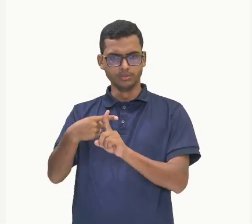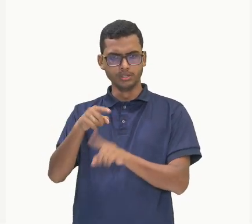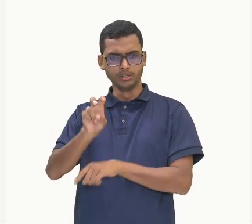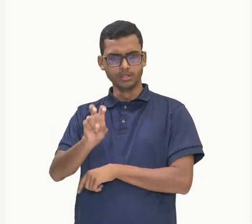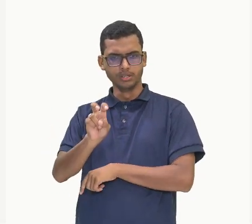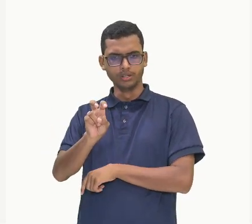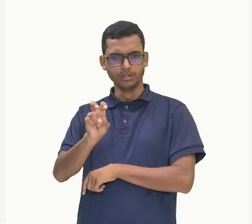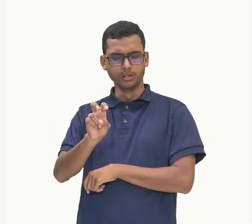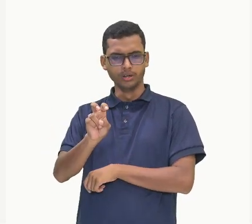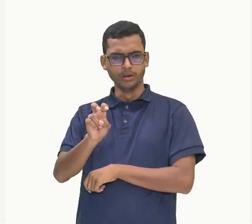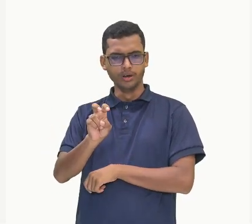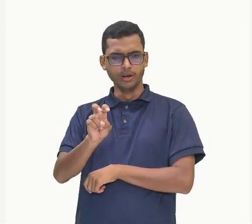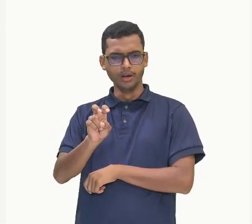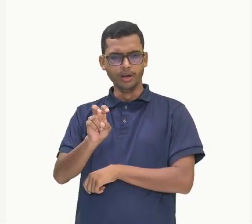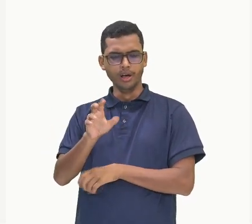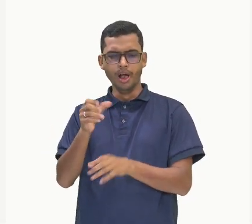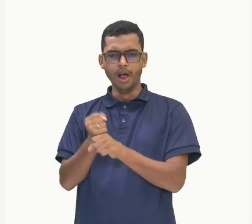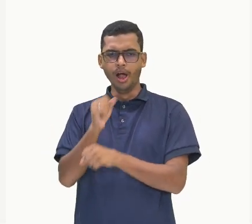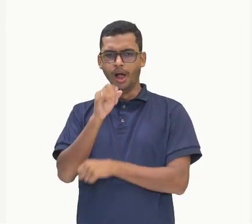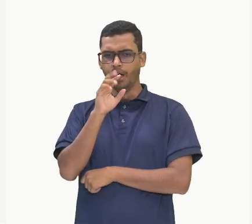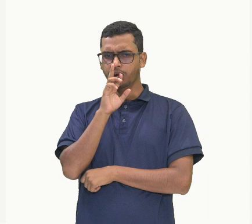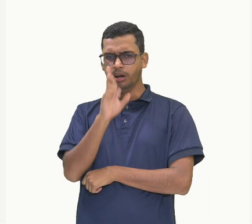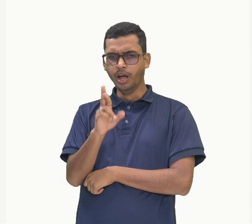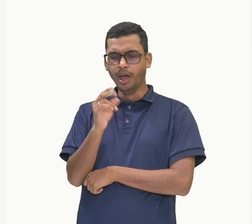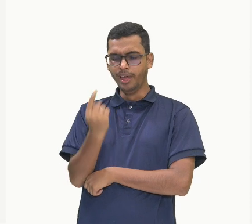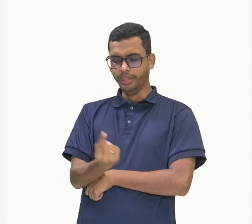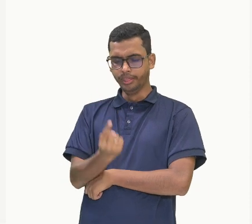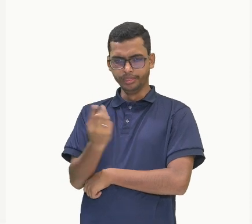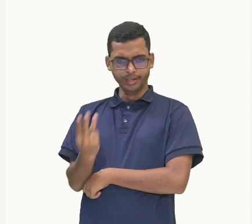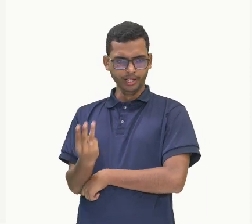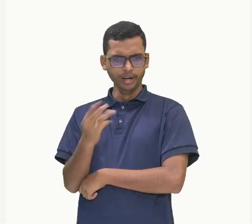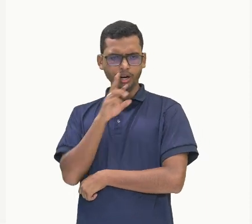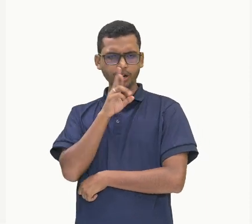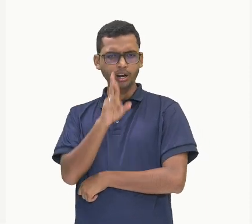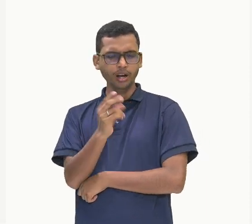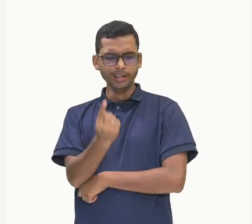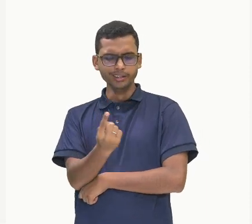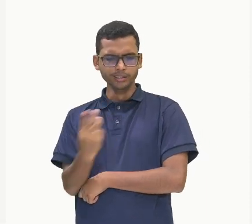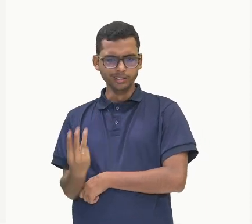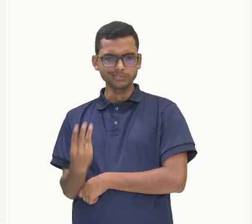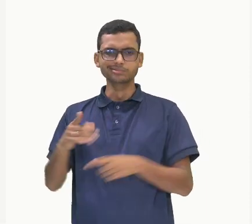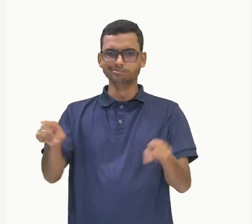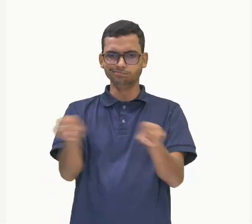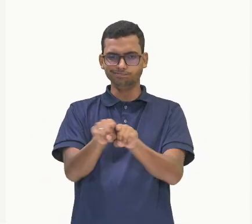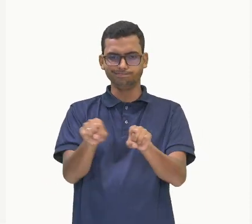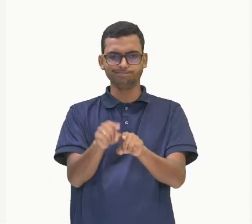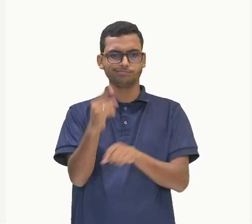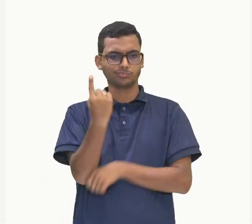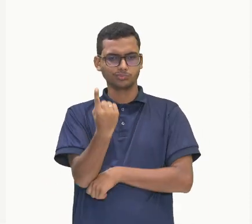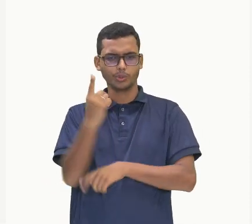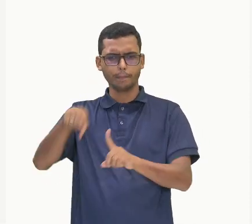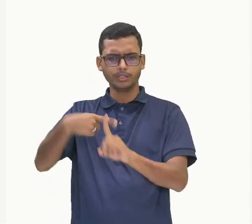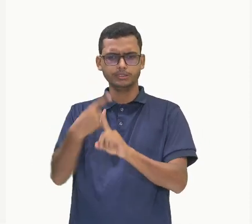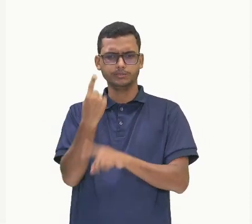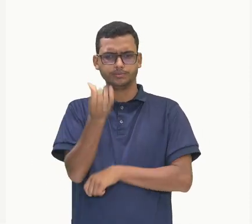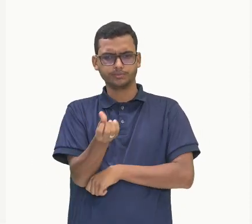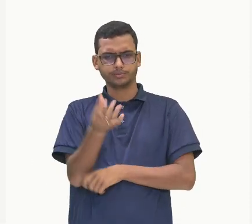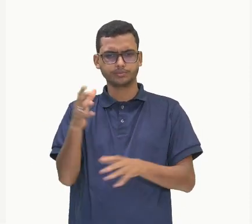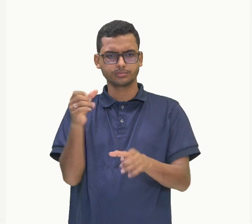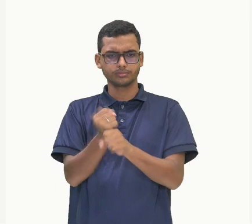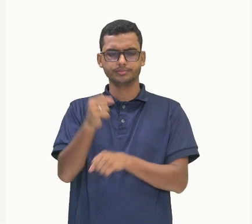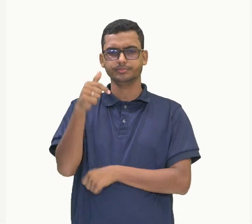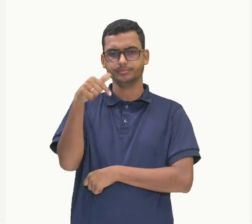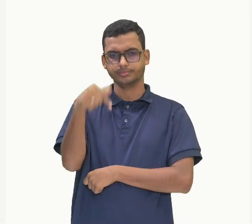5, 13. Vai 1. 1 mais 6, 7. 7 mais